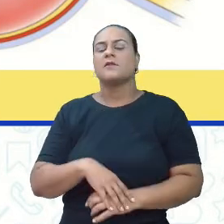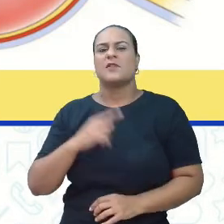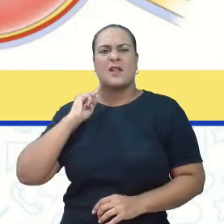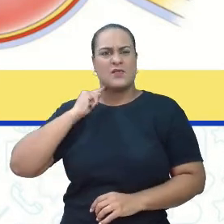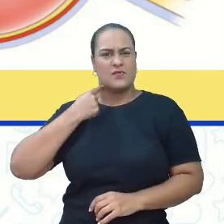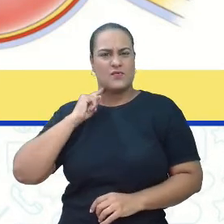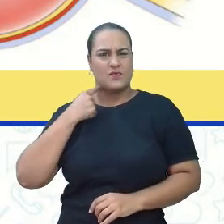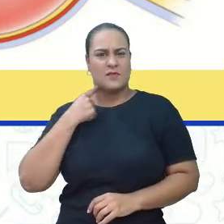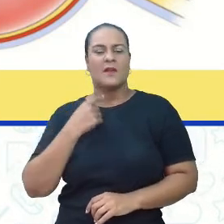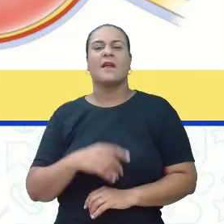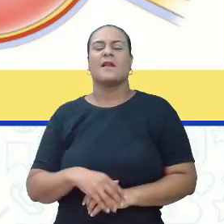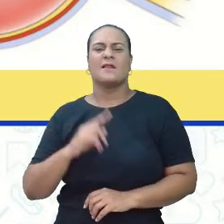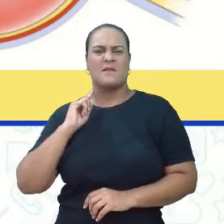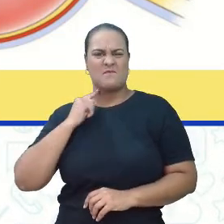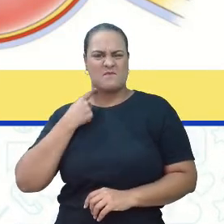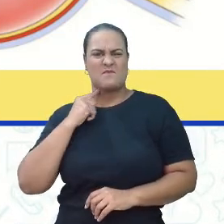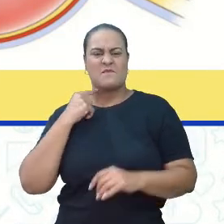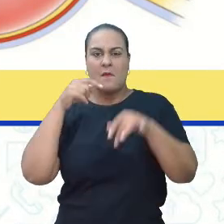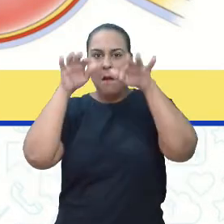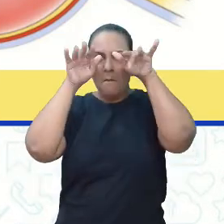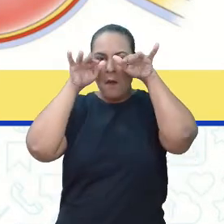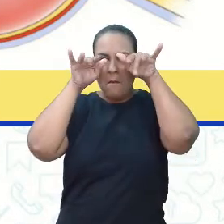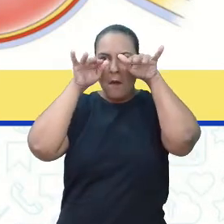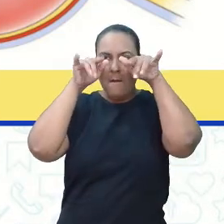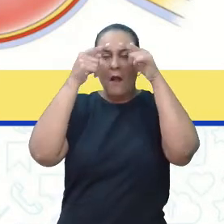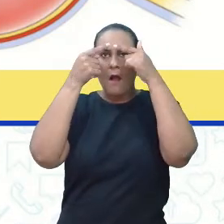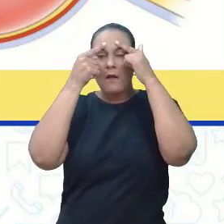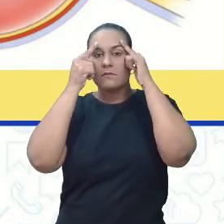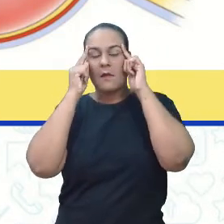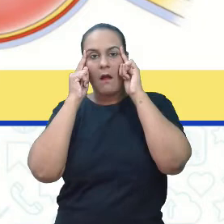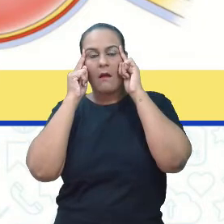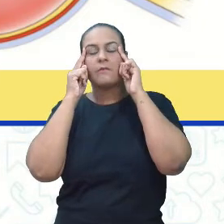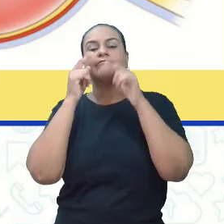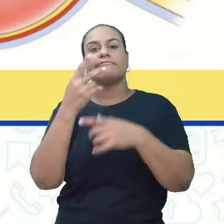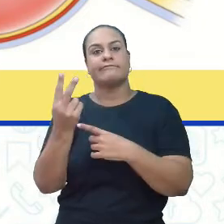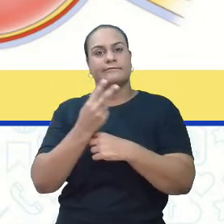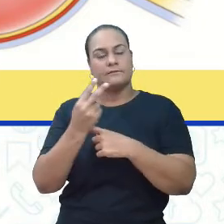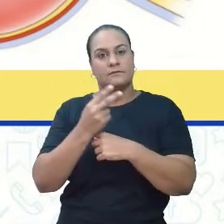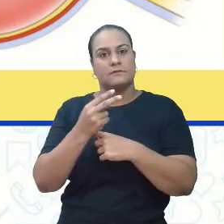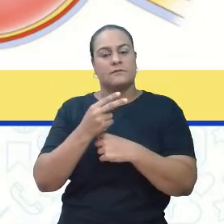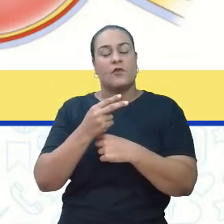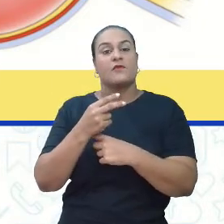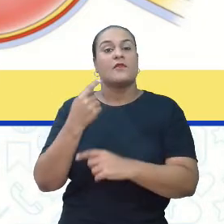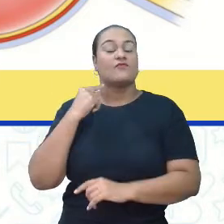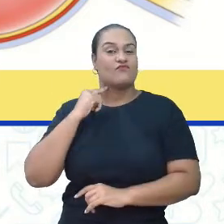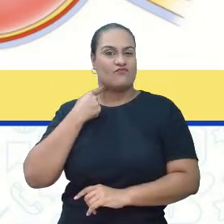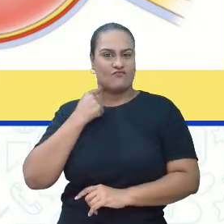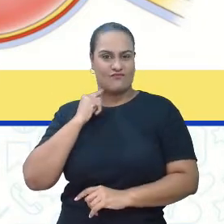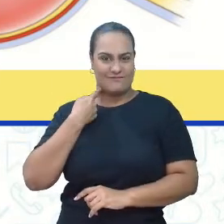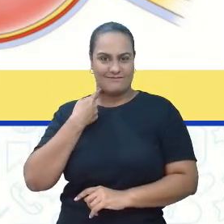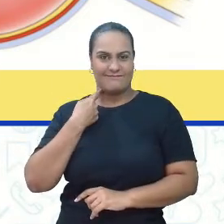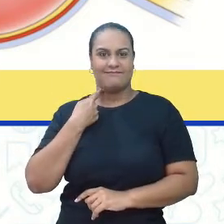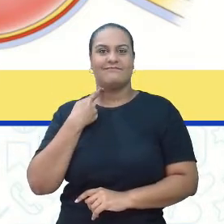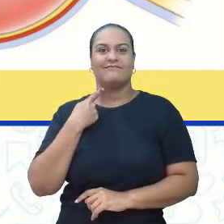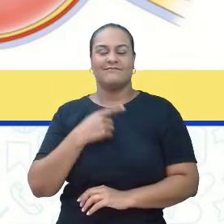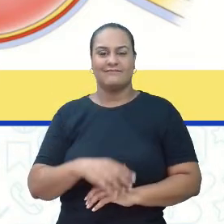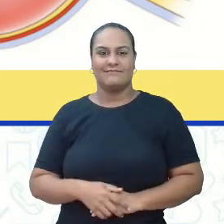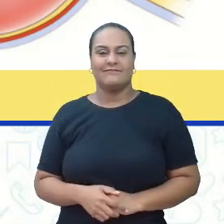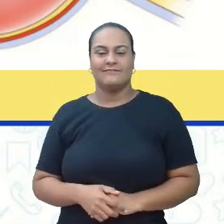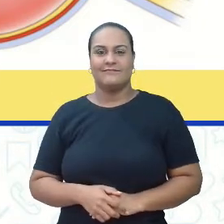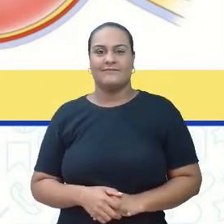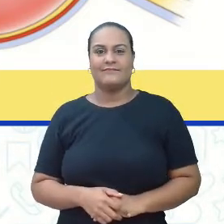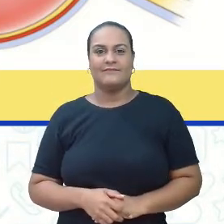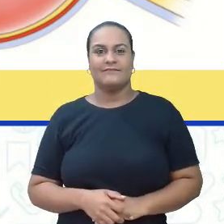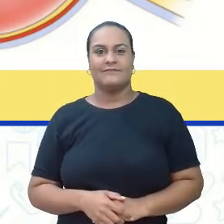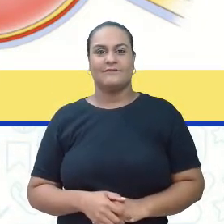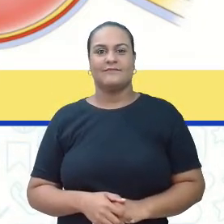de um cisca que está passando por aí e que a gente não vai deixar que entre nos nossos olhos. E esses cílios seriam também a proteção.